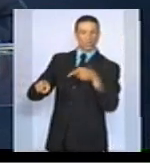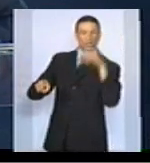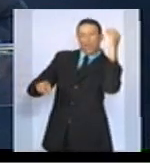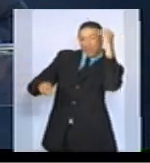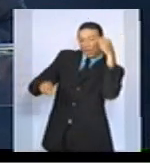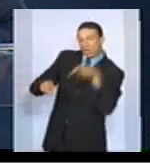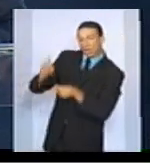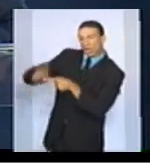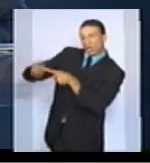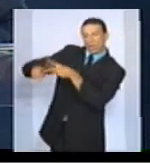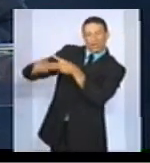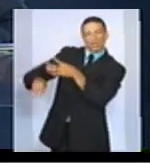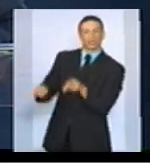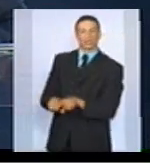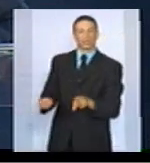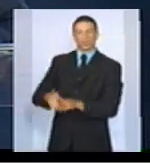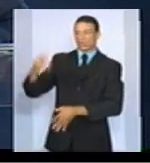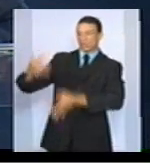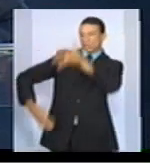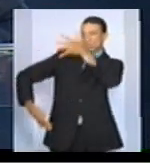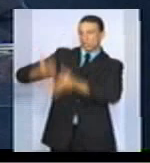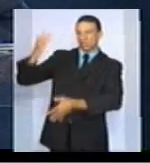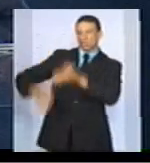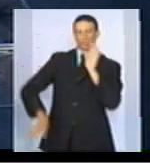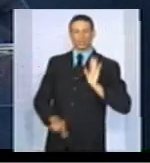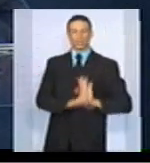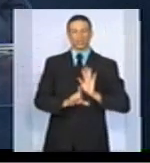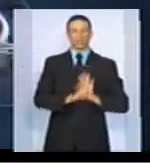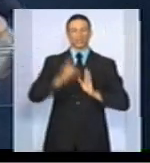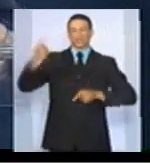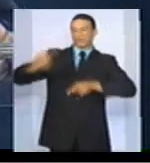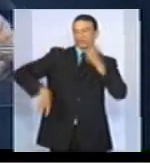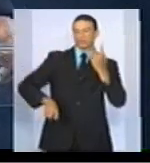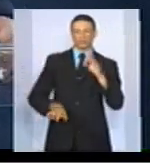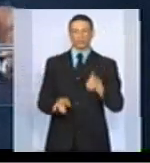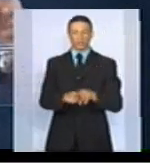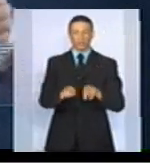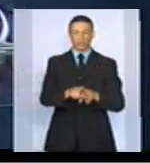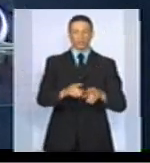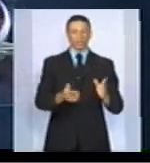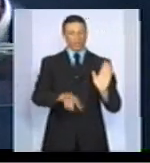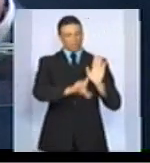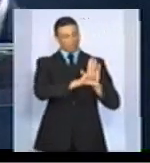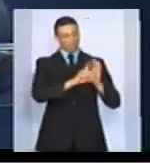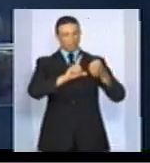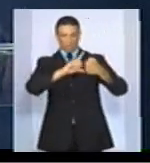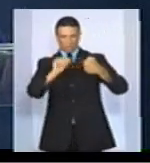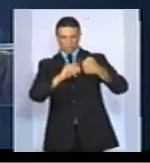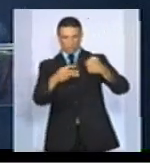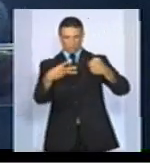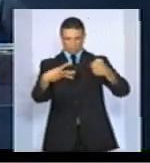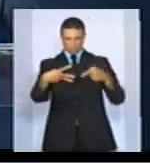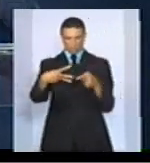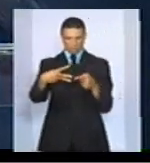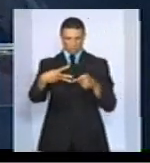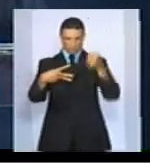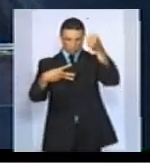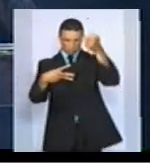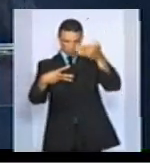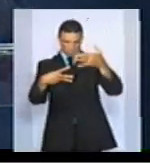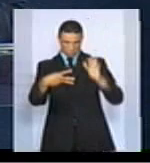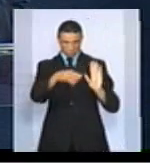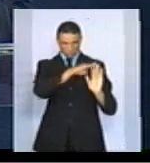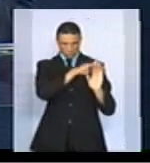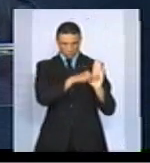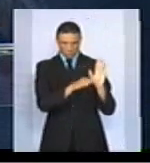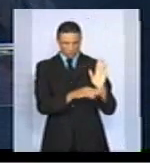esse é um dos conflitos internos da própria lei o artigo 3º que fala dos princípios da lei ele